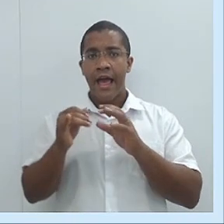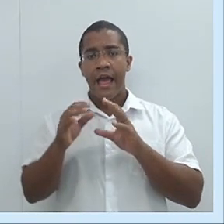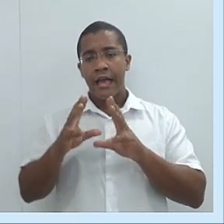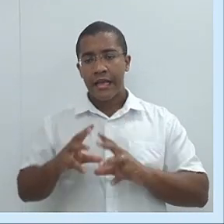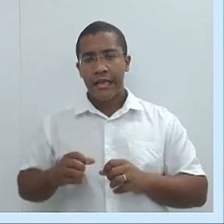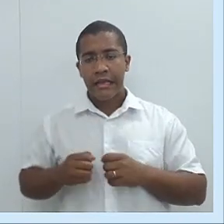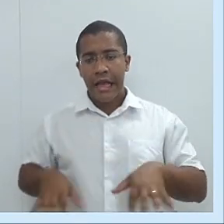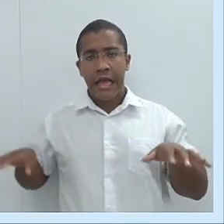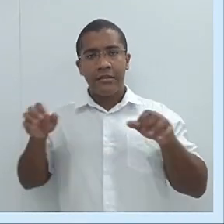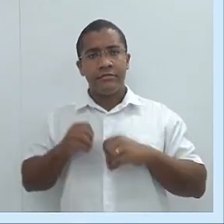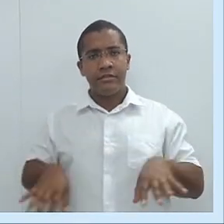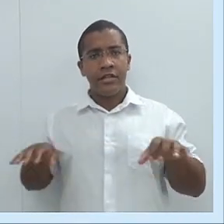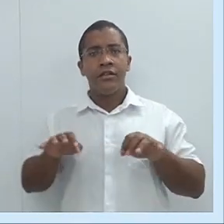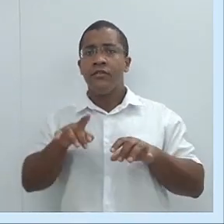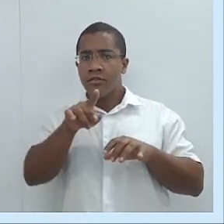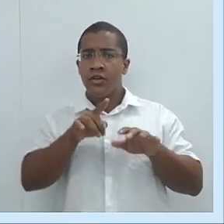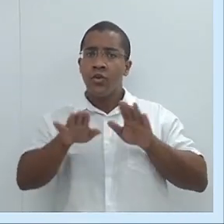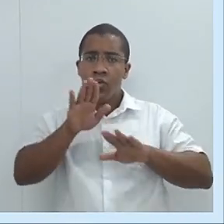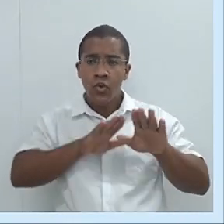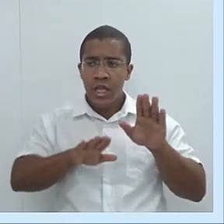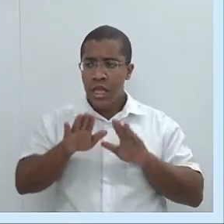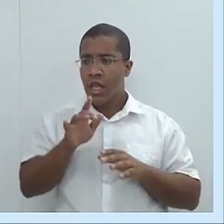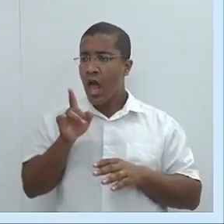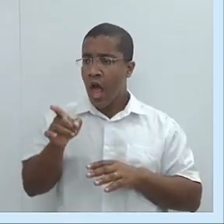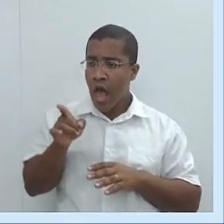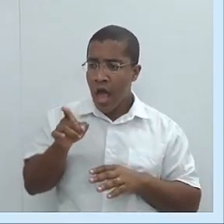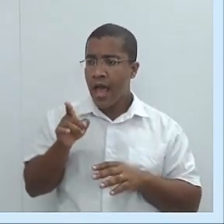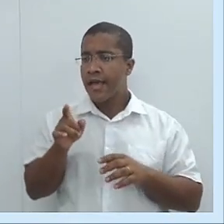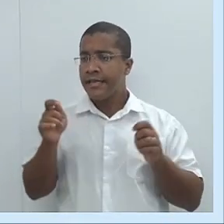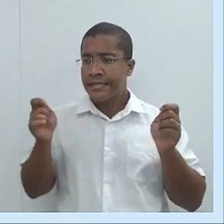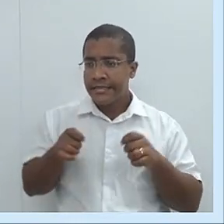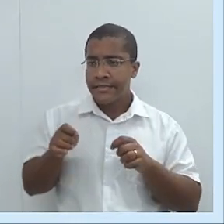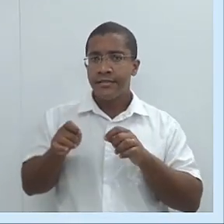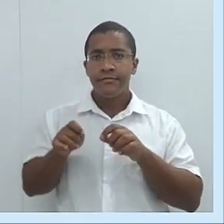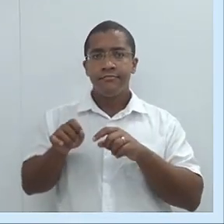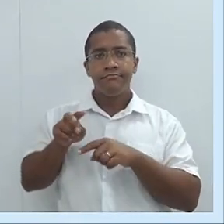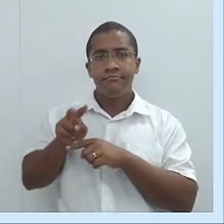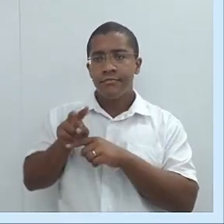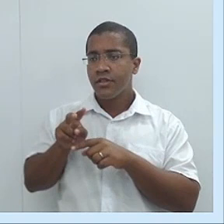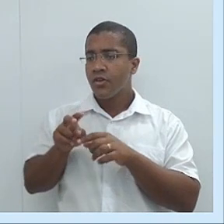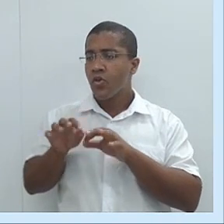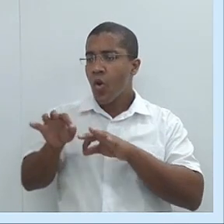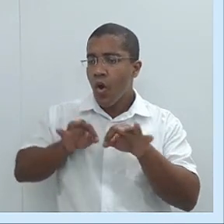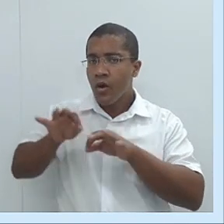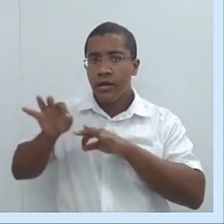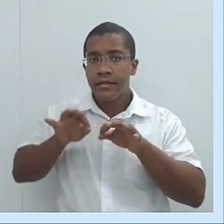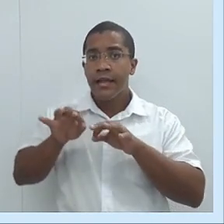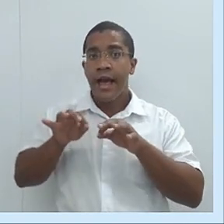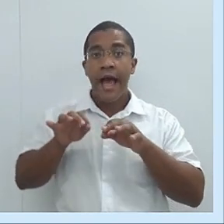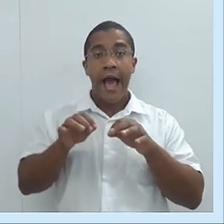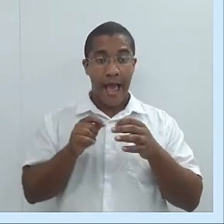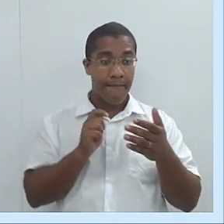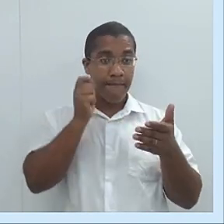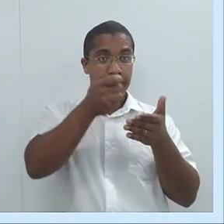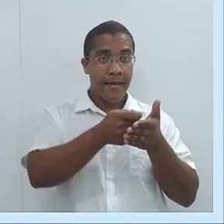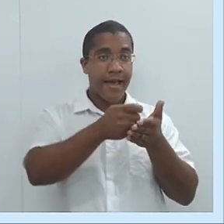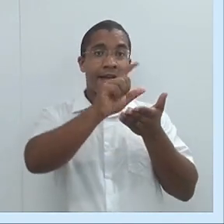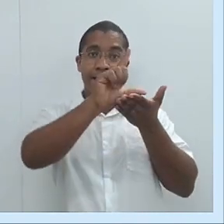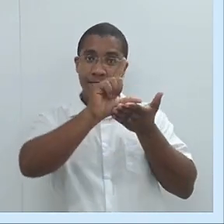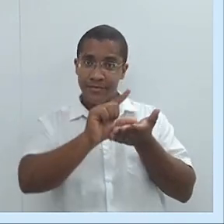de tomar algumas medidas que vão fazer com que a sua energia ela possa